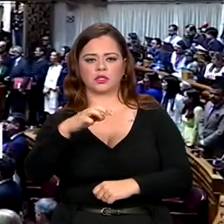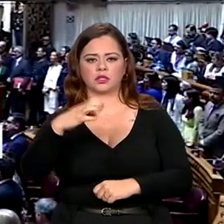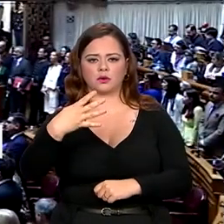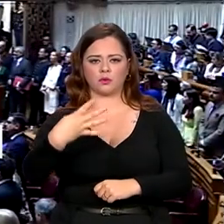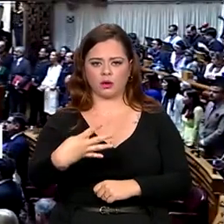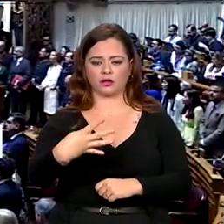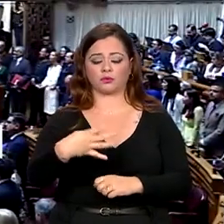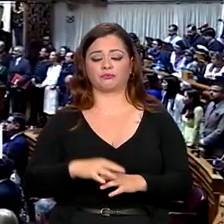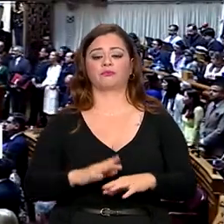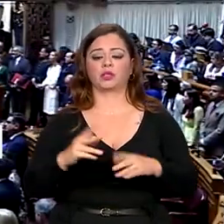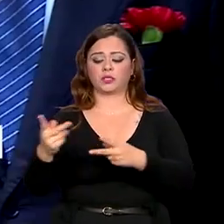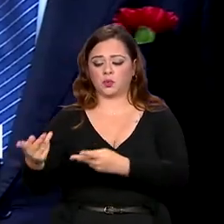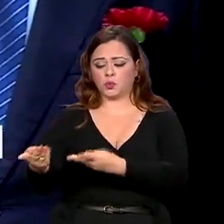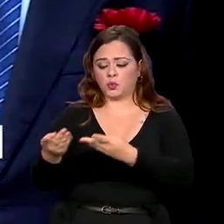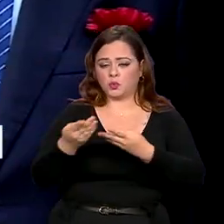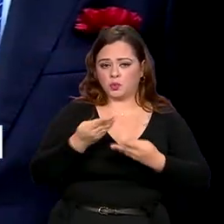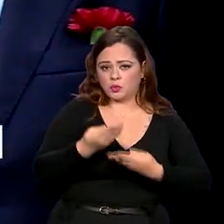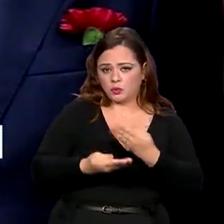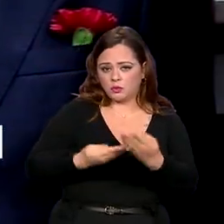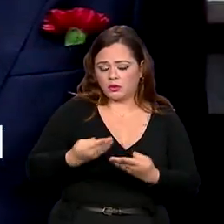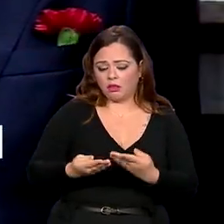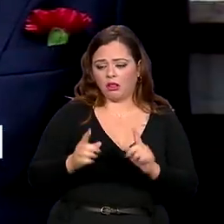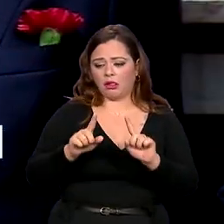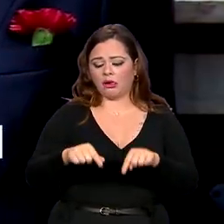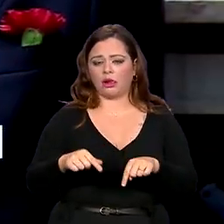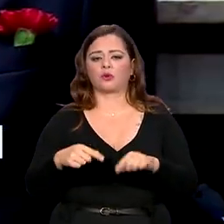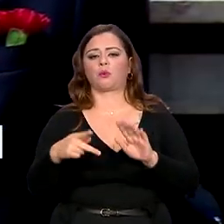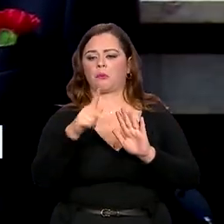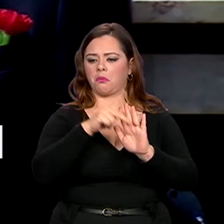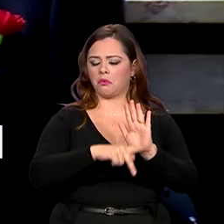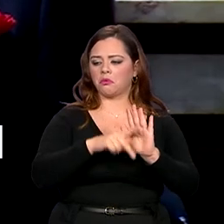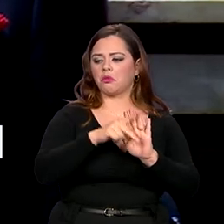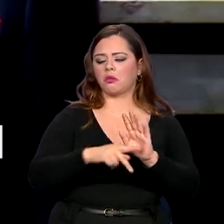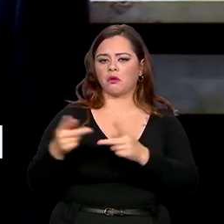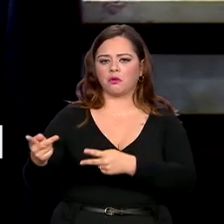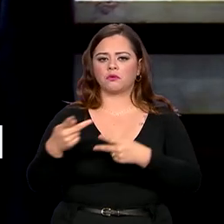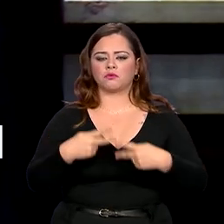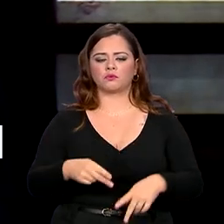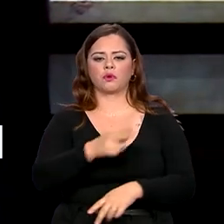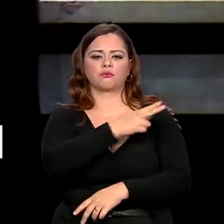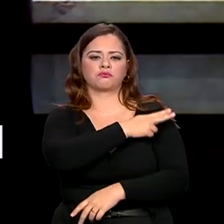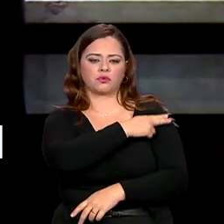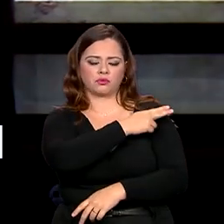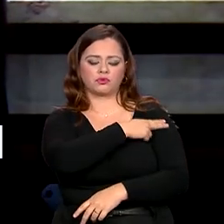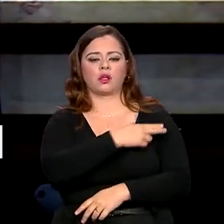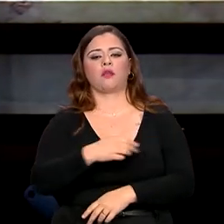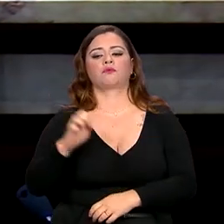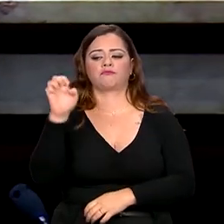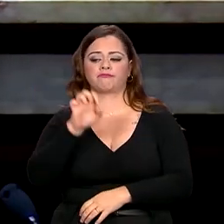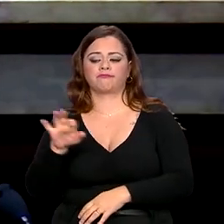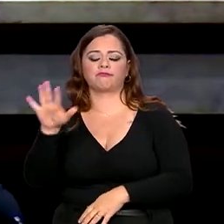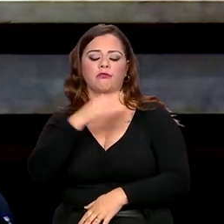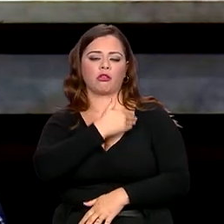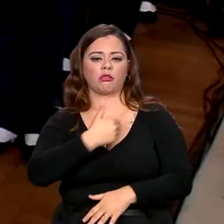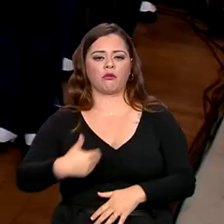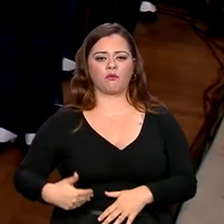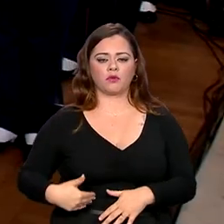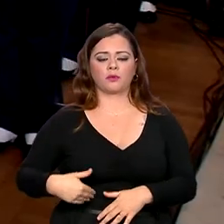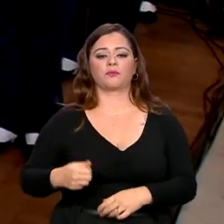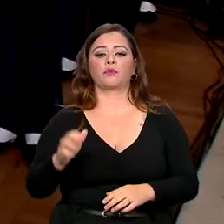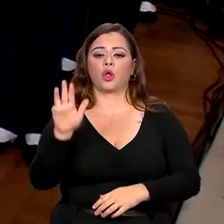no Congresso faz parte do protocolo de visita oficial dos chefes de Estado e de governo. O presidente Lula